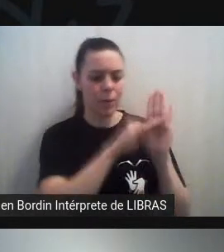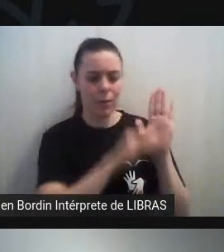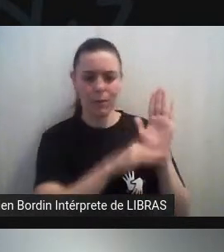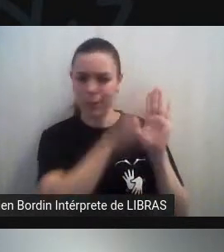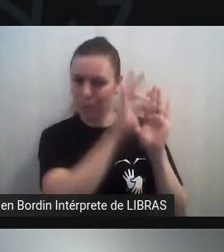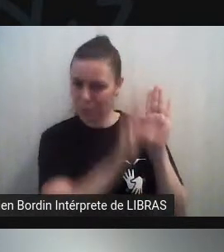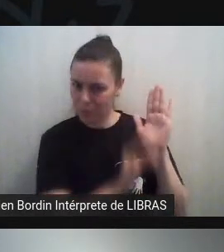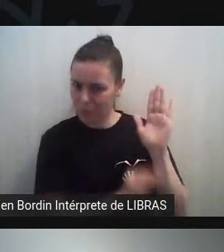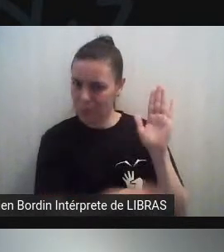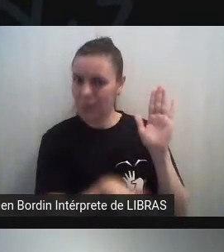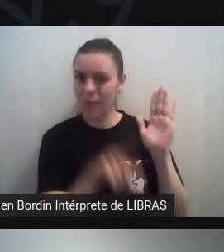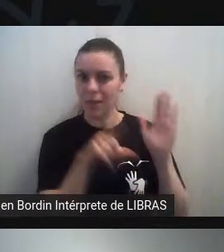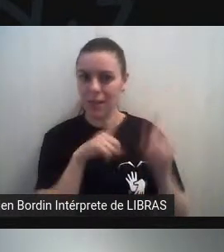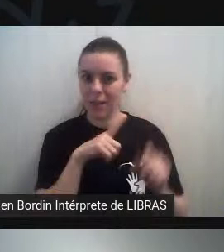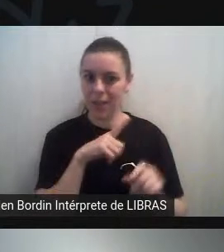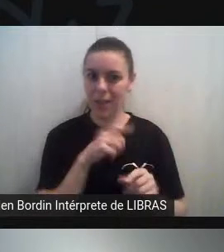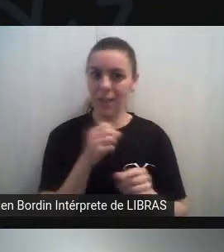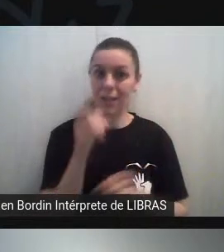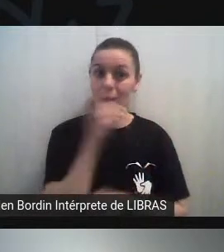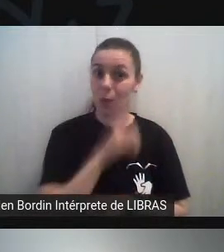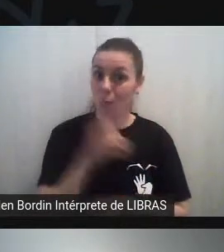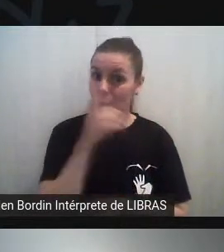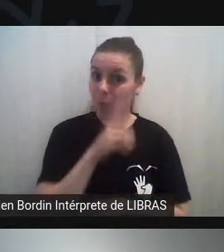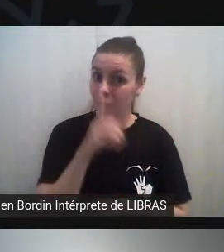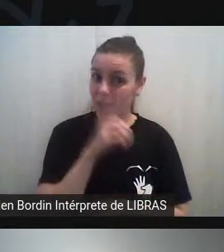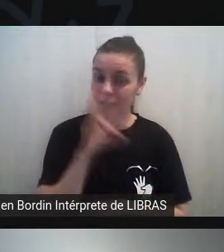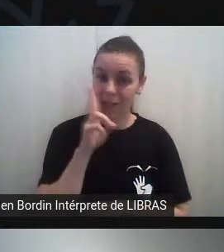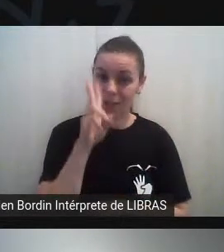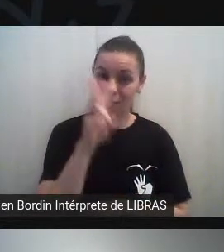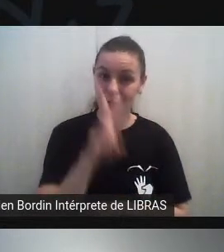até domingo, tá bom? Nos vemos nas